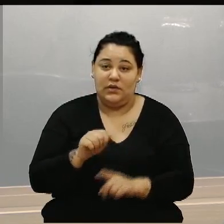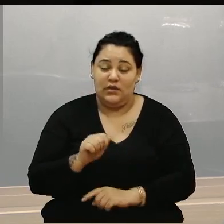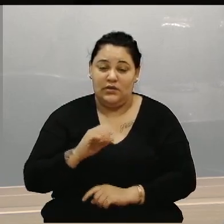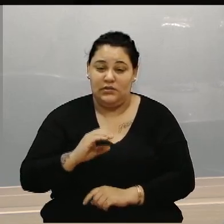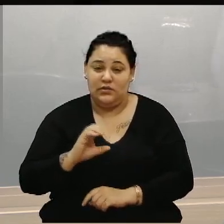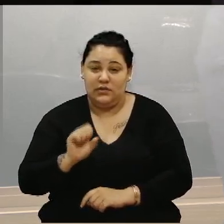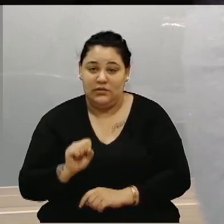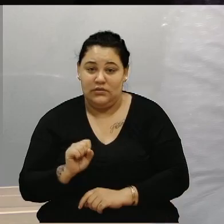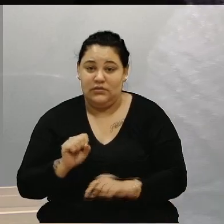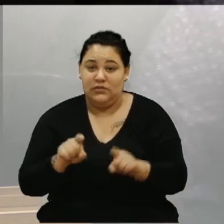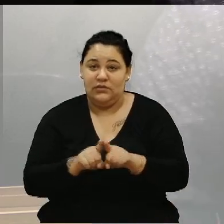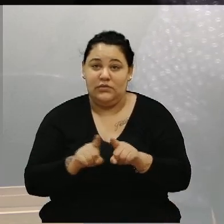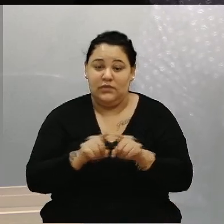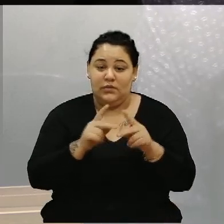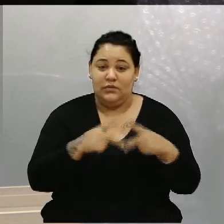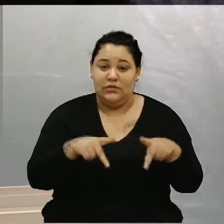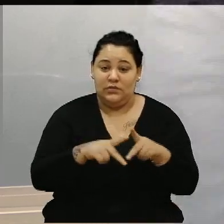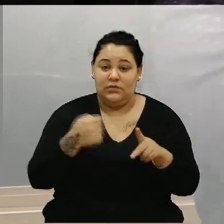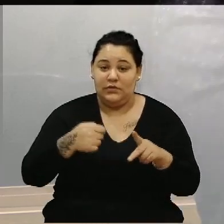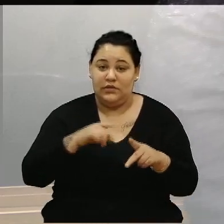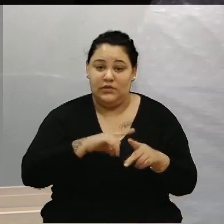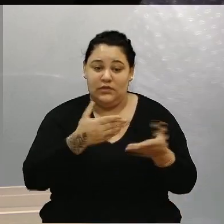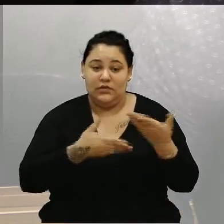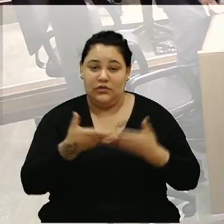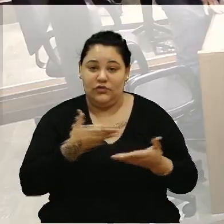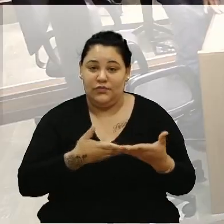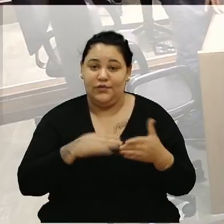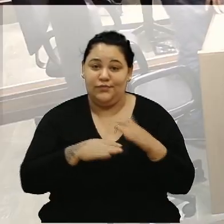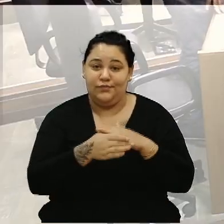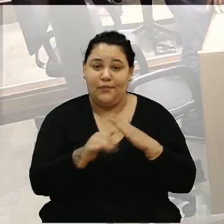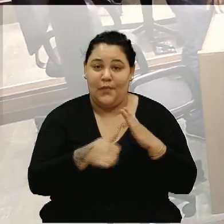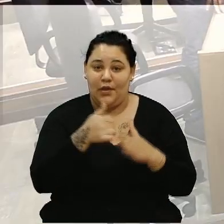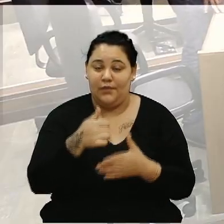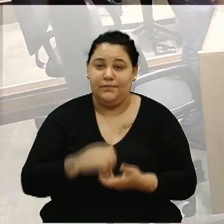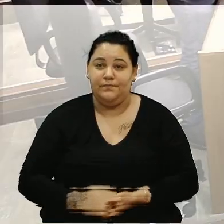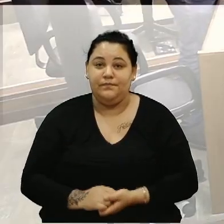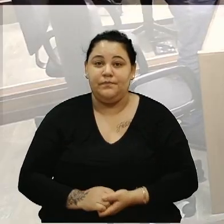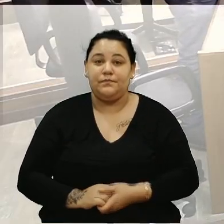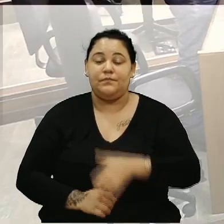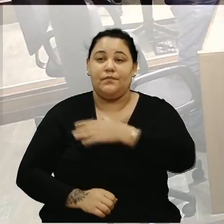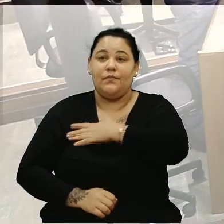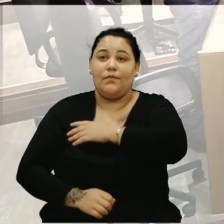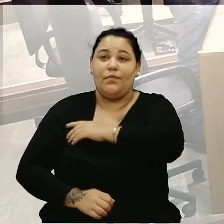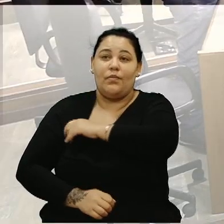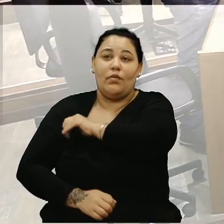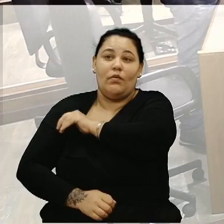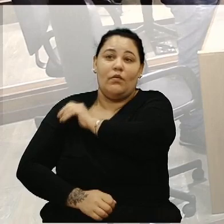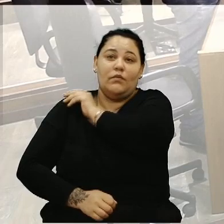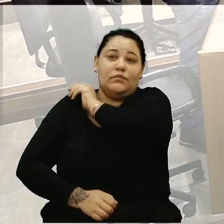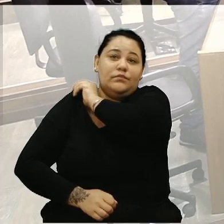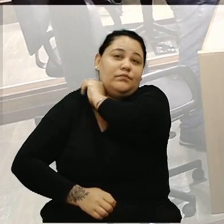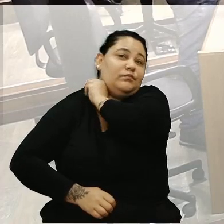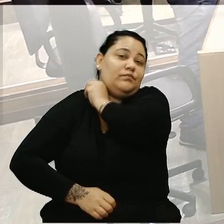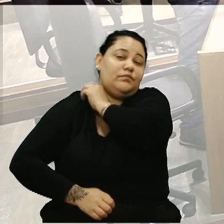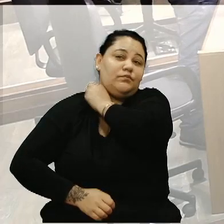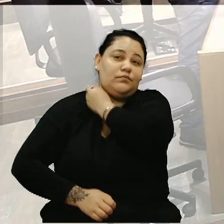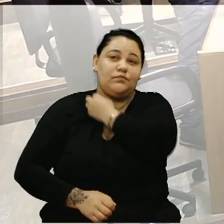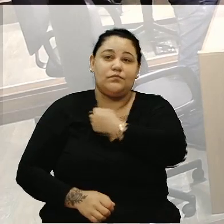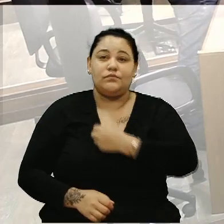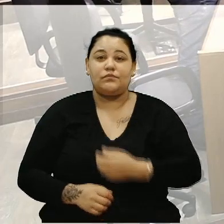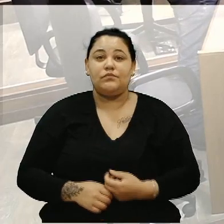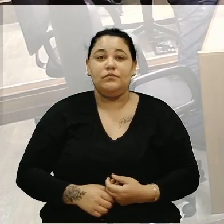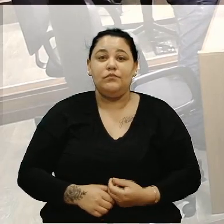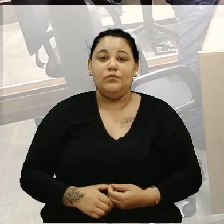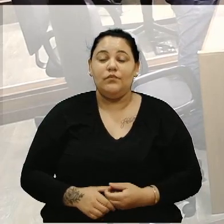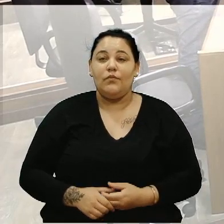população que deveria ter um atendimento mais adequado. Sua parte, vereadora Rafael Bueno. Vereador Lucas, o senhor estava representado pela assessoria ontem